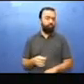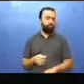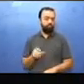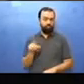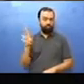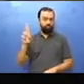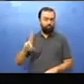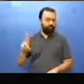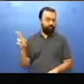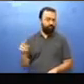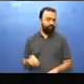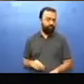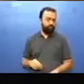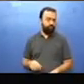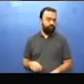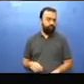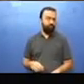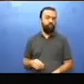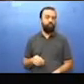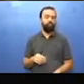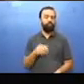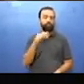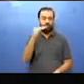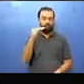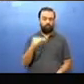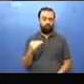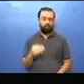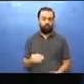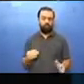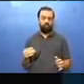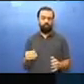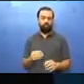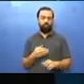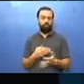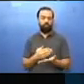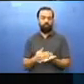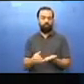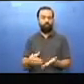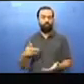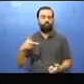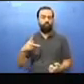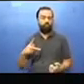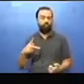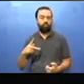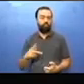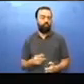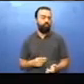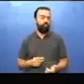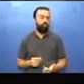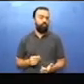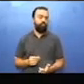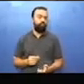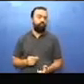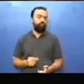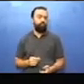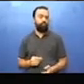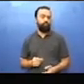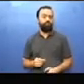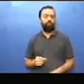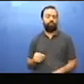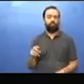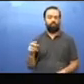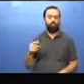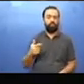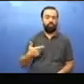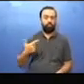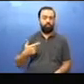segunda letra. Olhem, as 3 palavrinhas começam com P, igual aos nossos peixinhos. Tudo bem por enquanto. Aqui a segunda